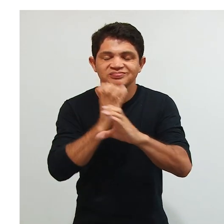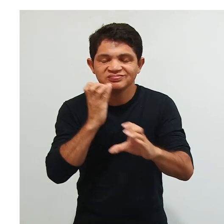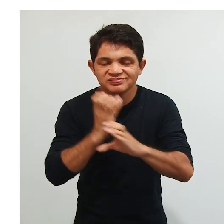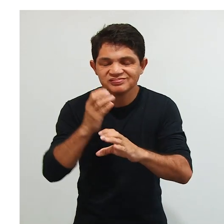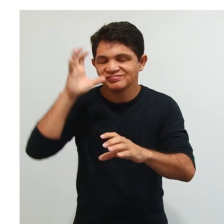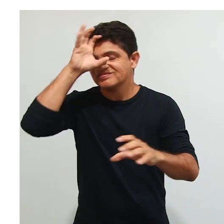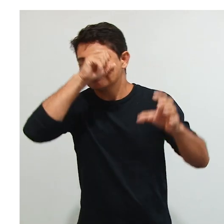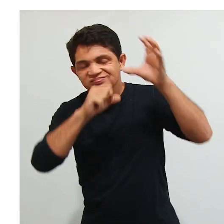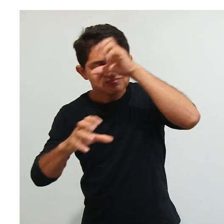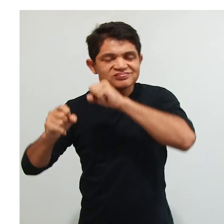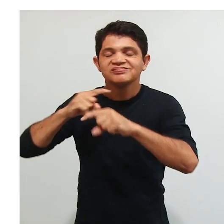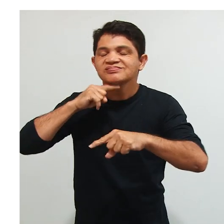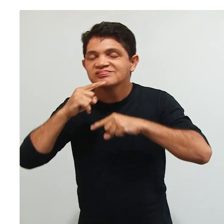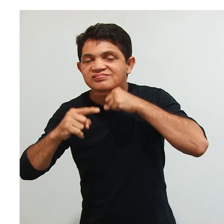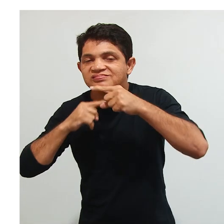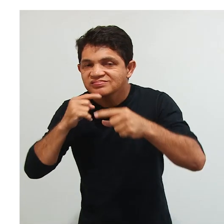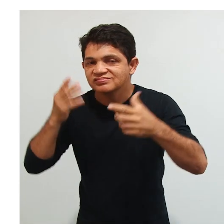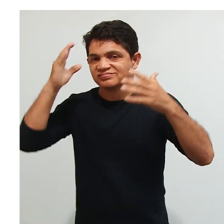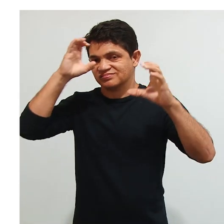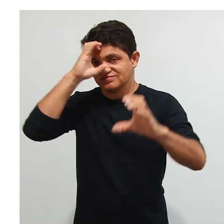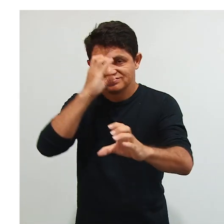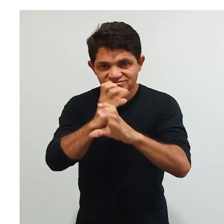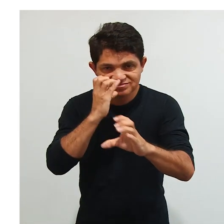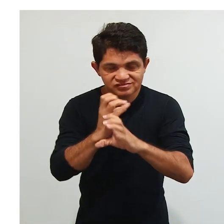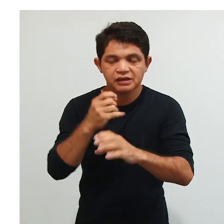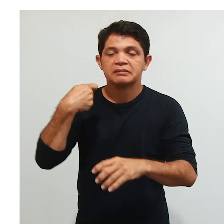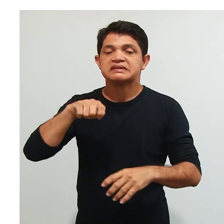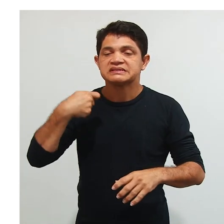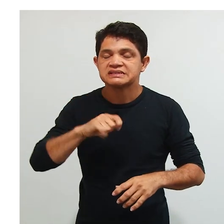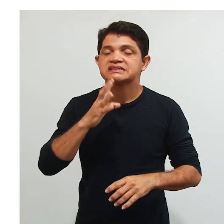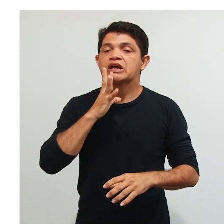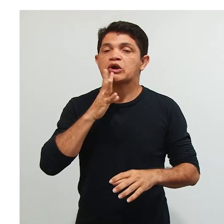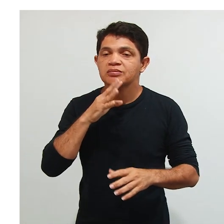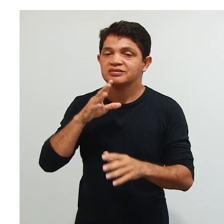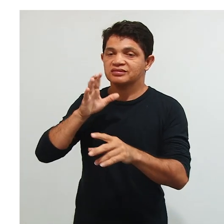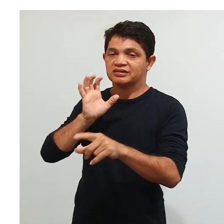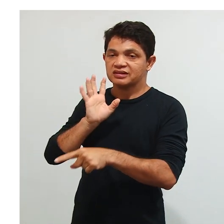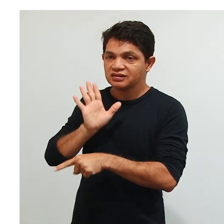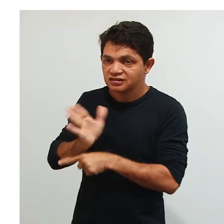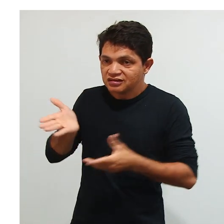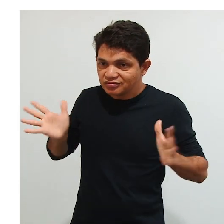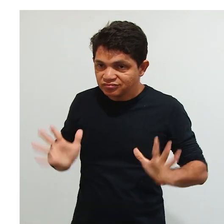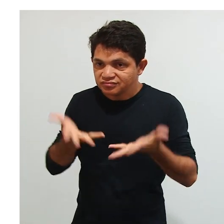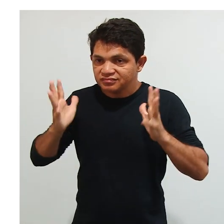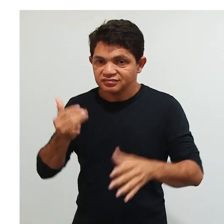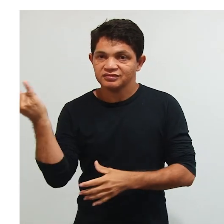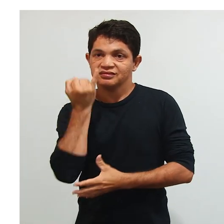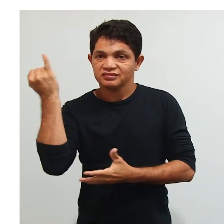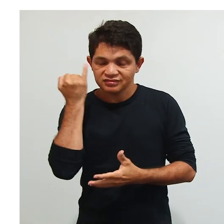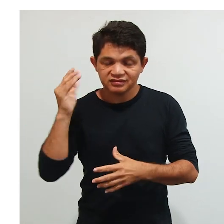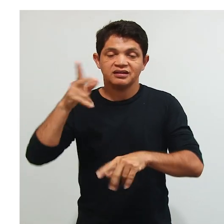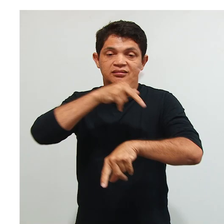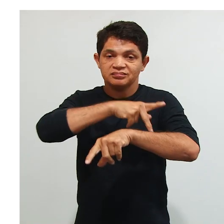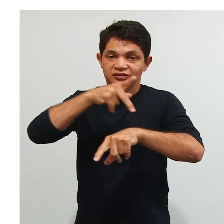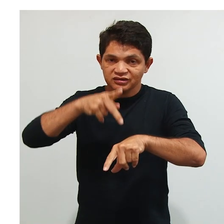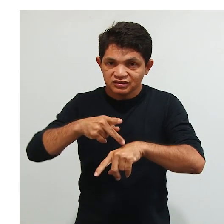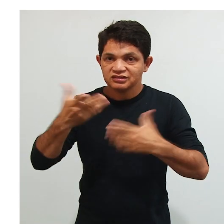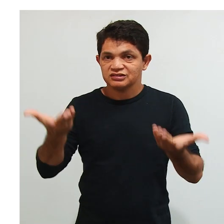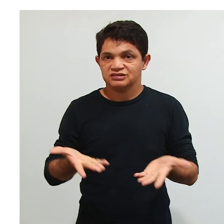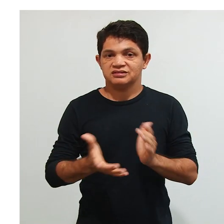dificuldades de aprendizagem e os transtornos de aprendizagem, suas diferenças e sua importância para a